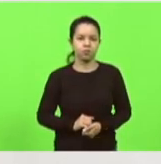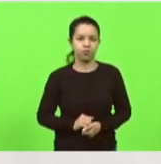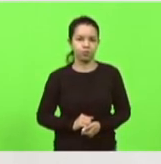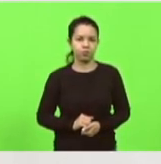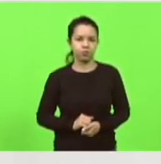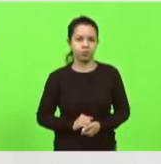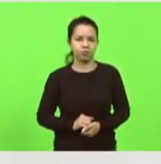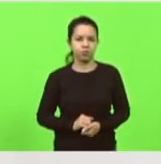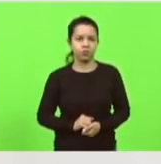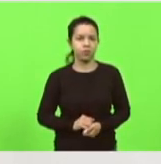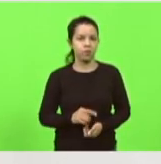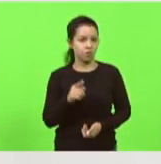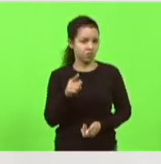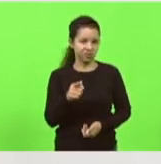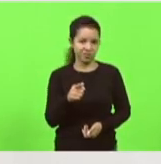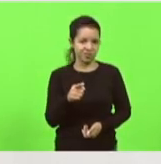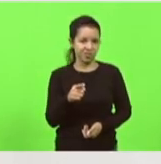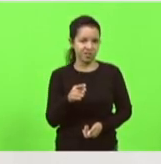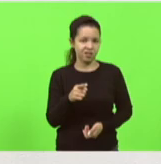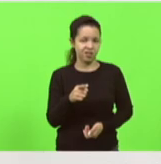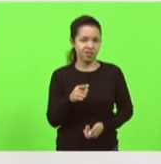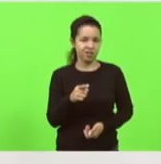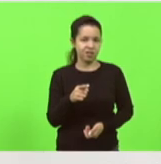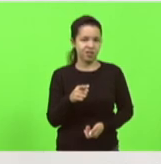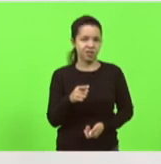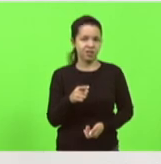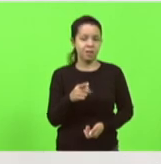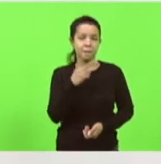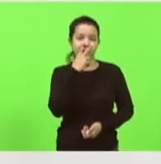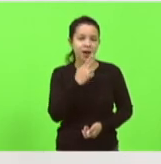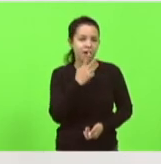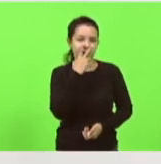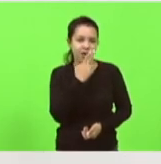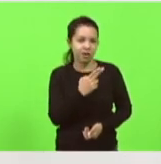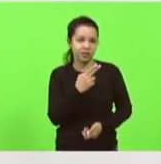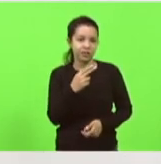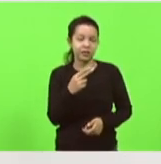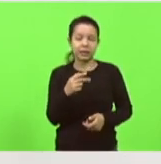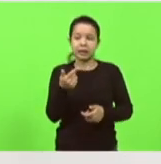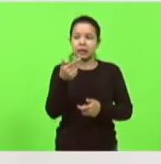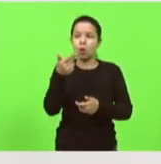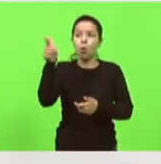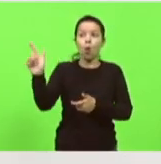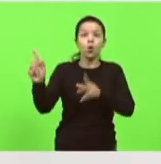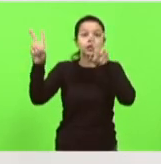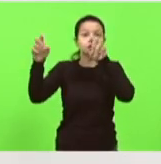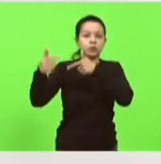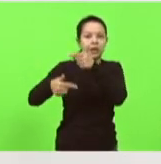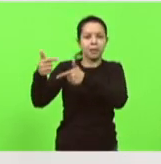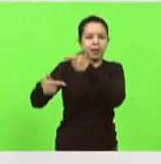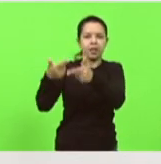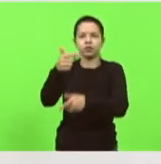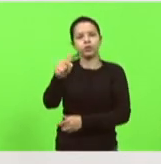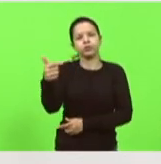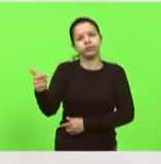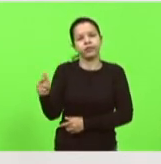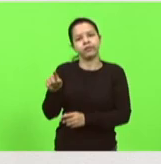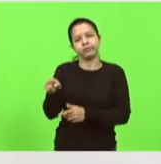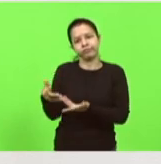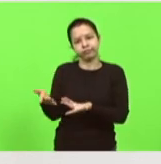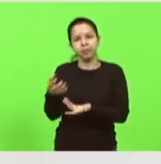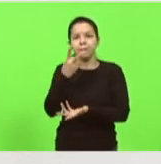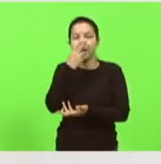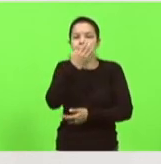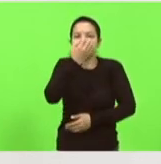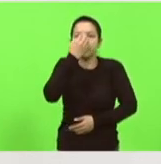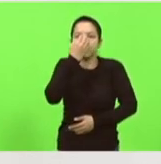Como se não tivesse mais nada para ser trabalhado lá no Senado, além de fazer essa palhaçada. E